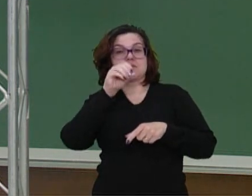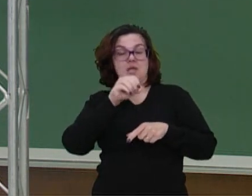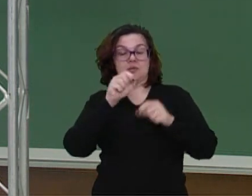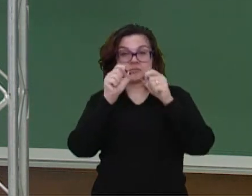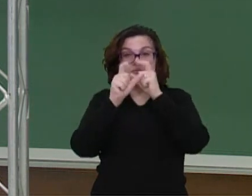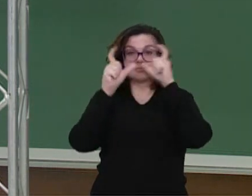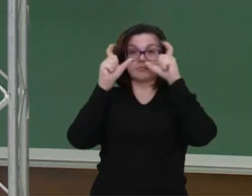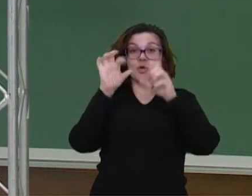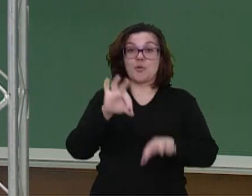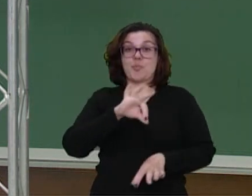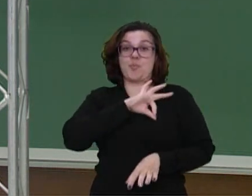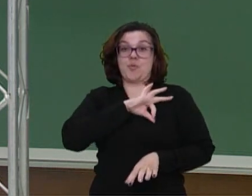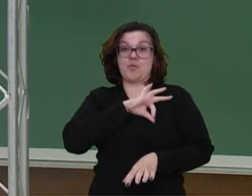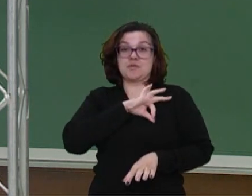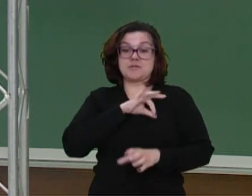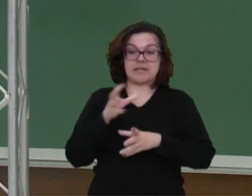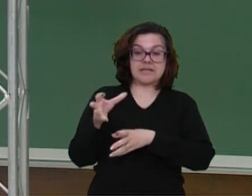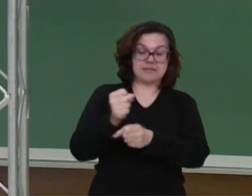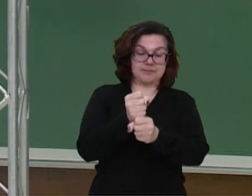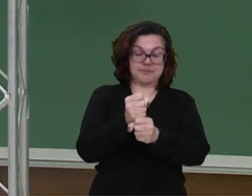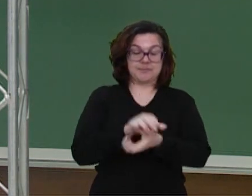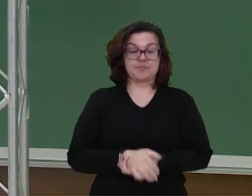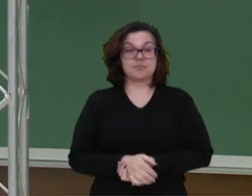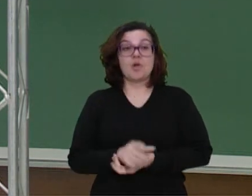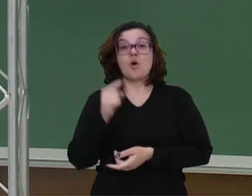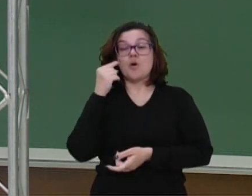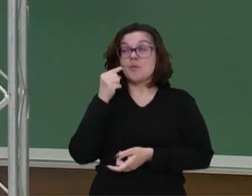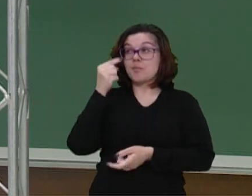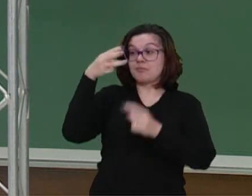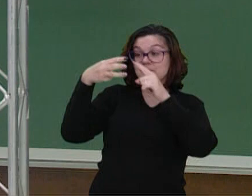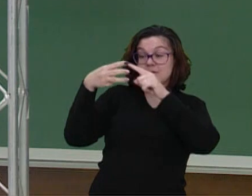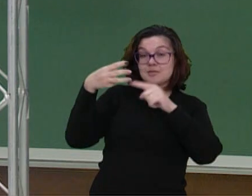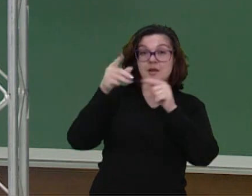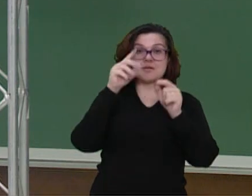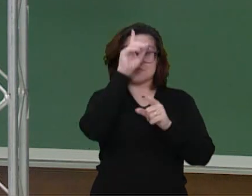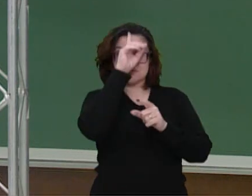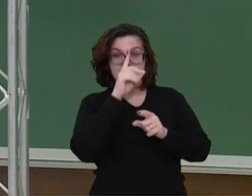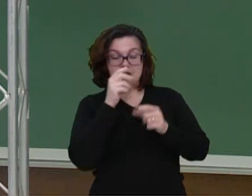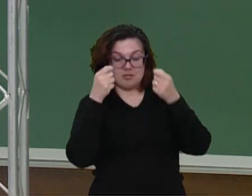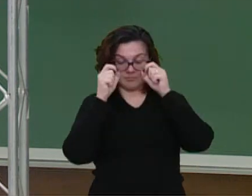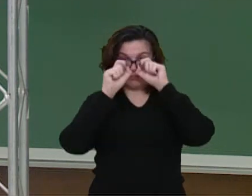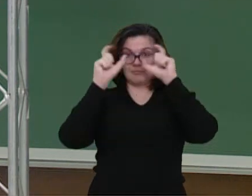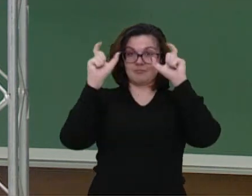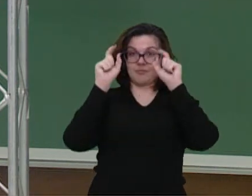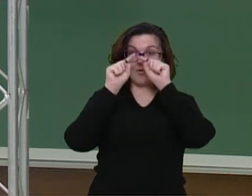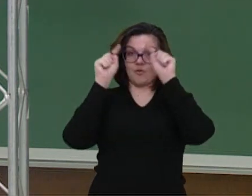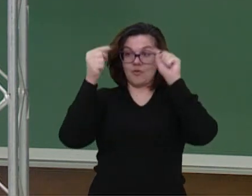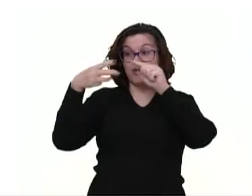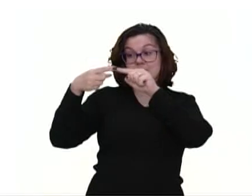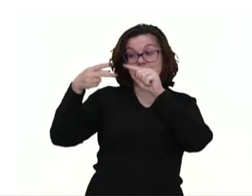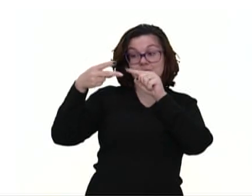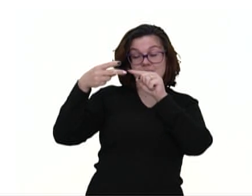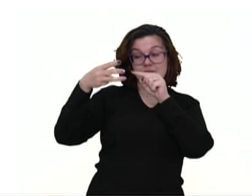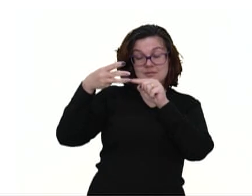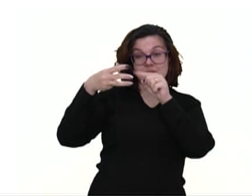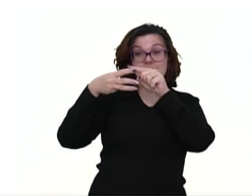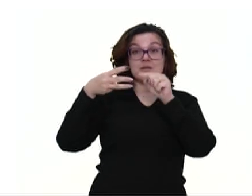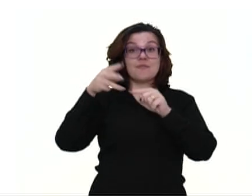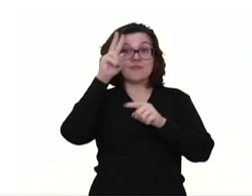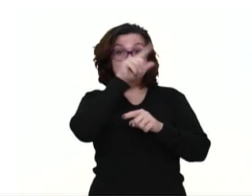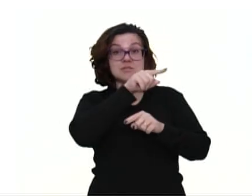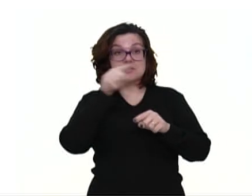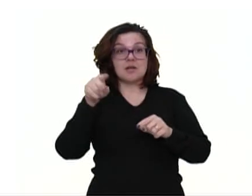em amarelinho, o professor sublinhou três termos, para você se lembrar de que esses três regimes totalitários